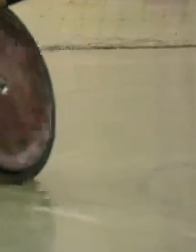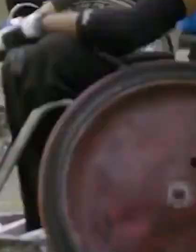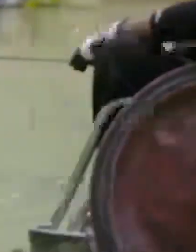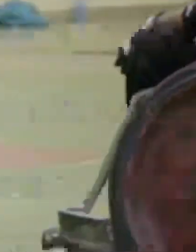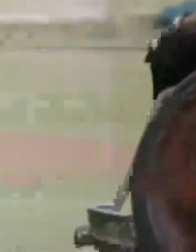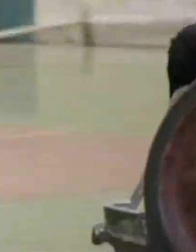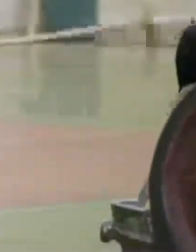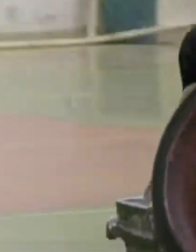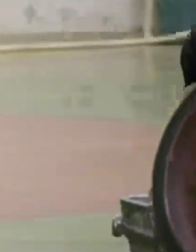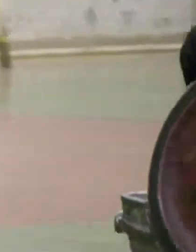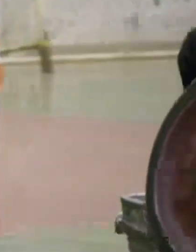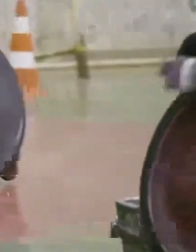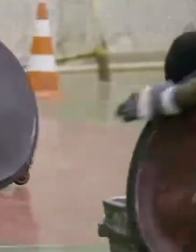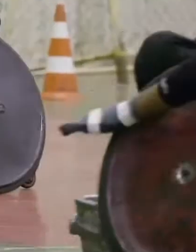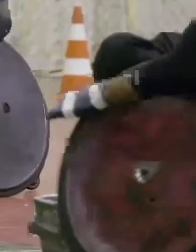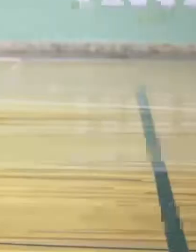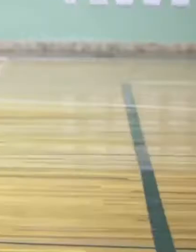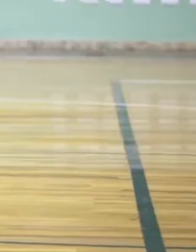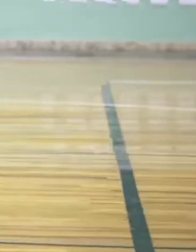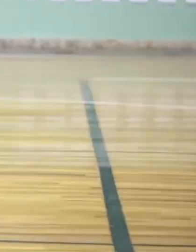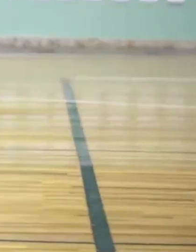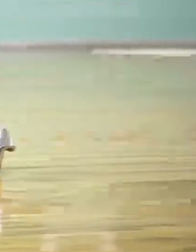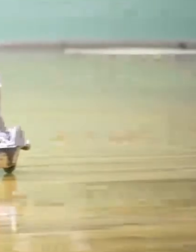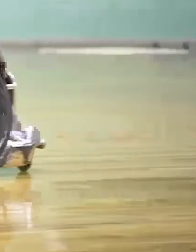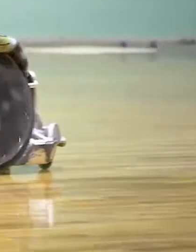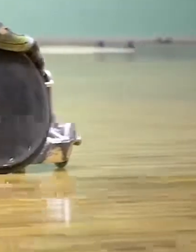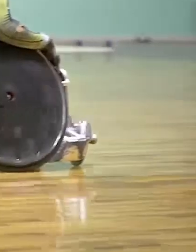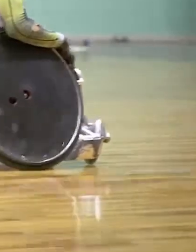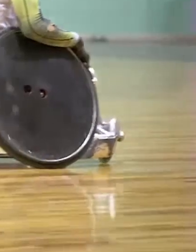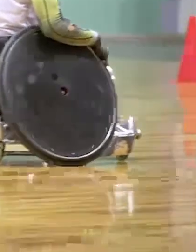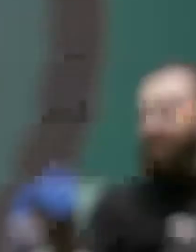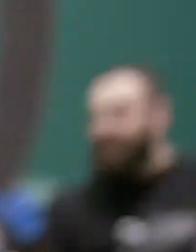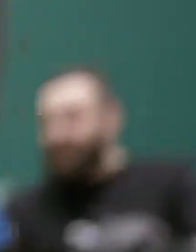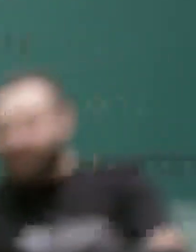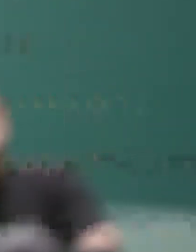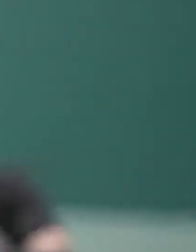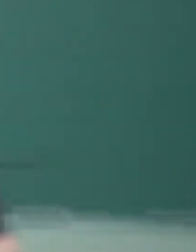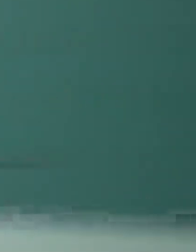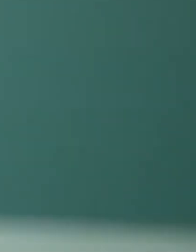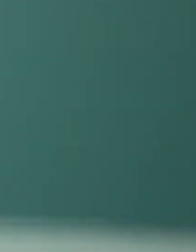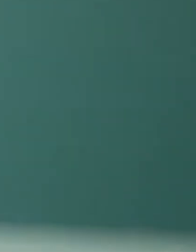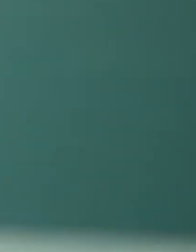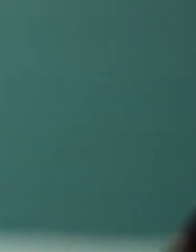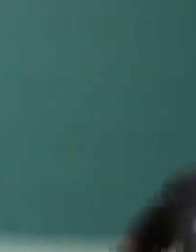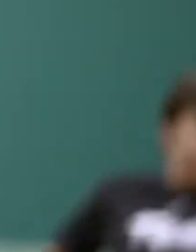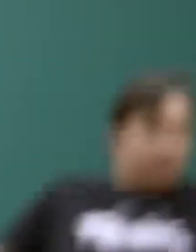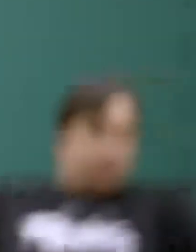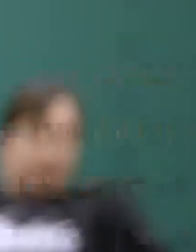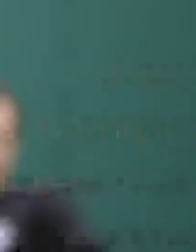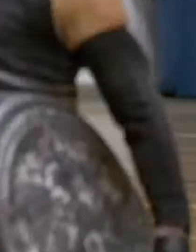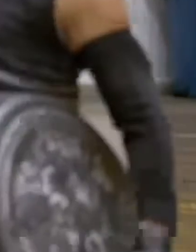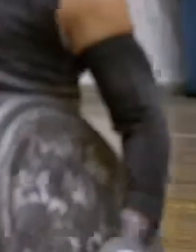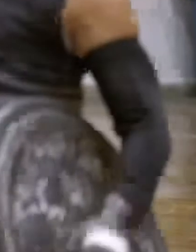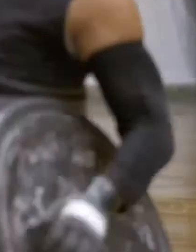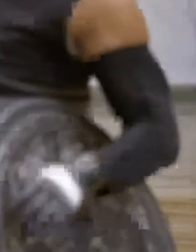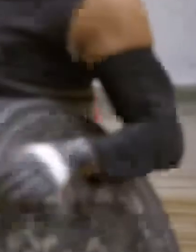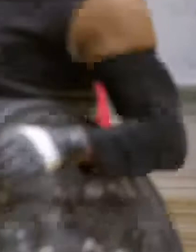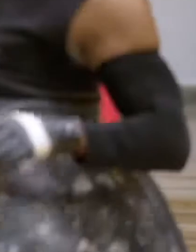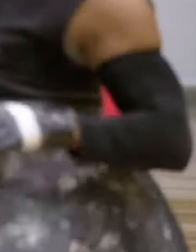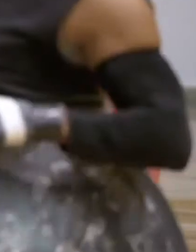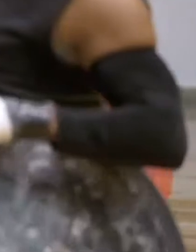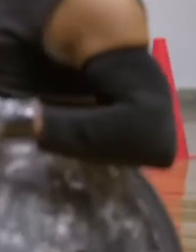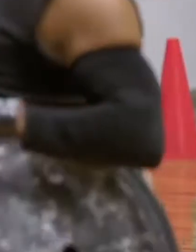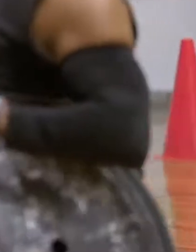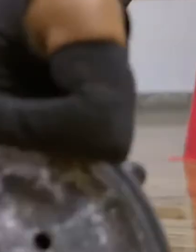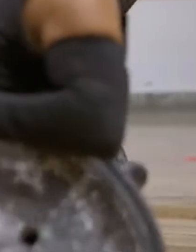Atletas em cadeiras de rodas robustas jogam rugby num ginásio. Durante a disputa pela bola, as cadeiras de vários deles se chocam. Lucas Junqueira,